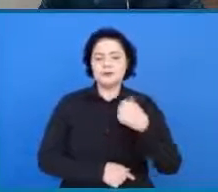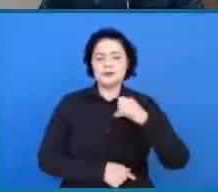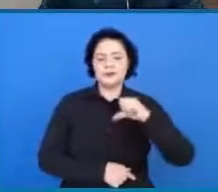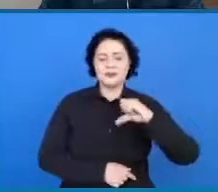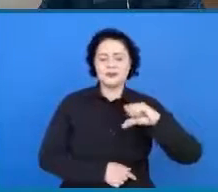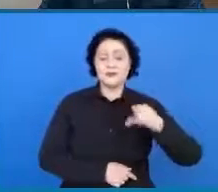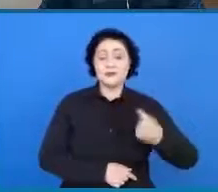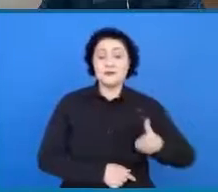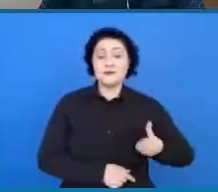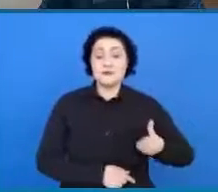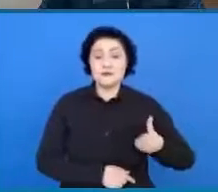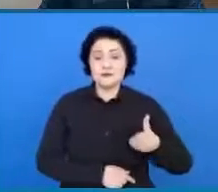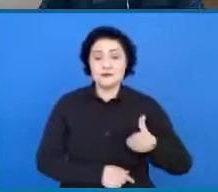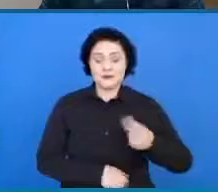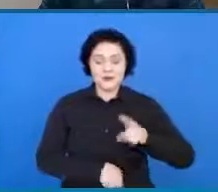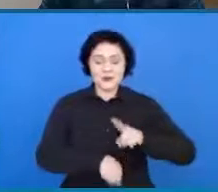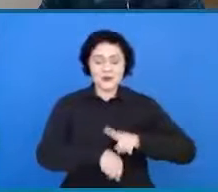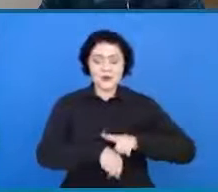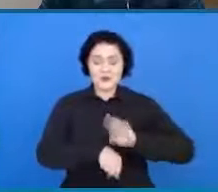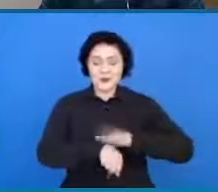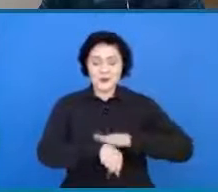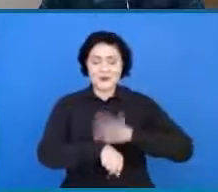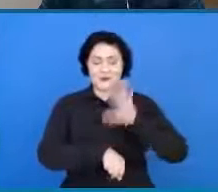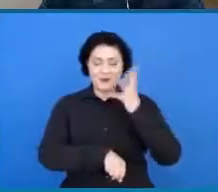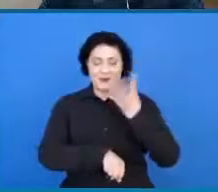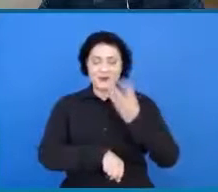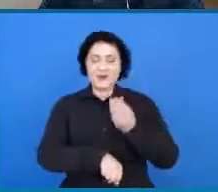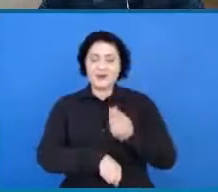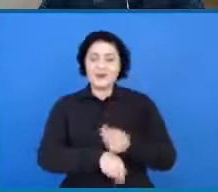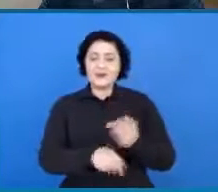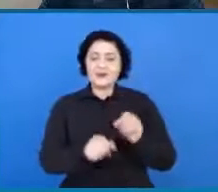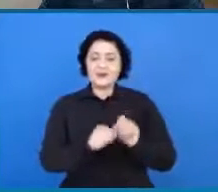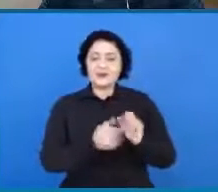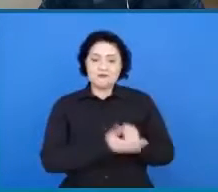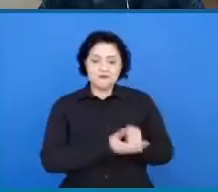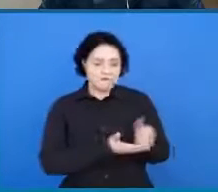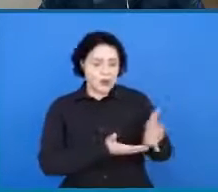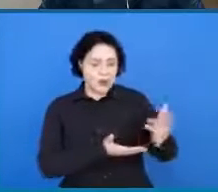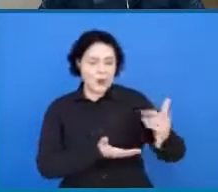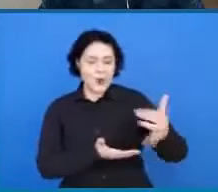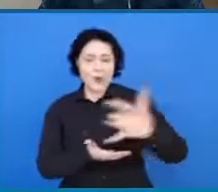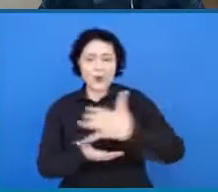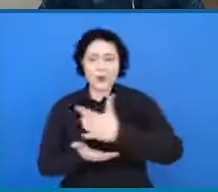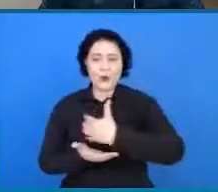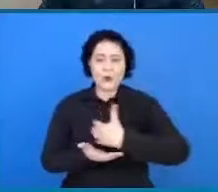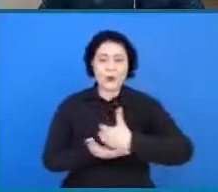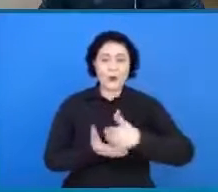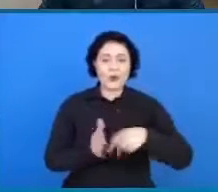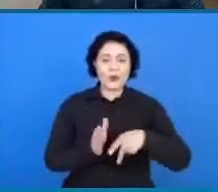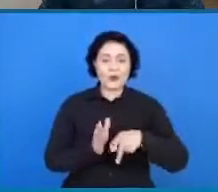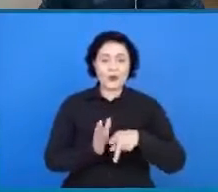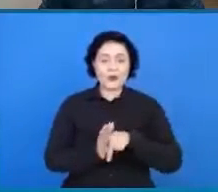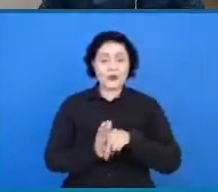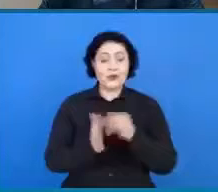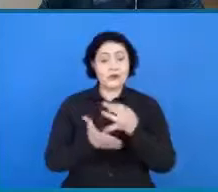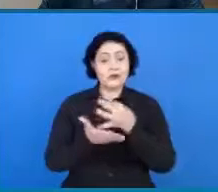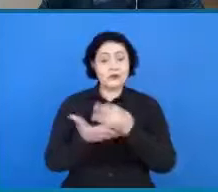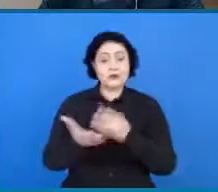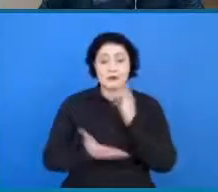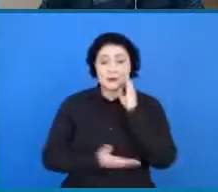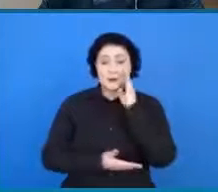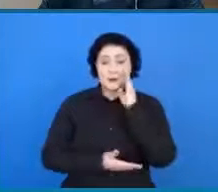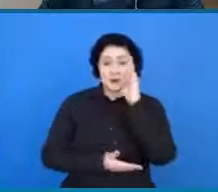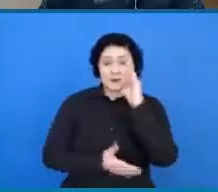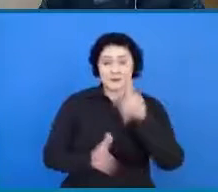1996 Um Momento Espírita faz essa coletânea de textos dos principais